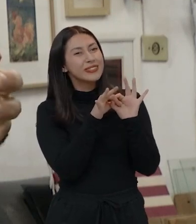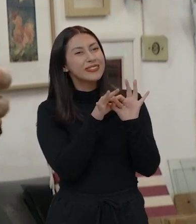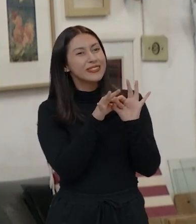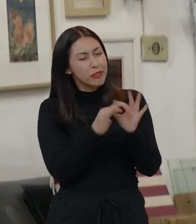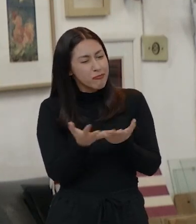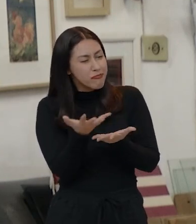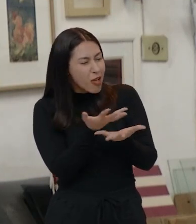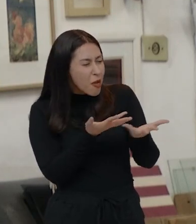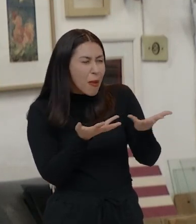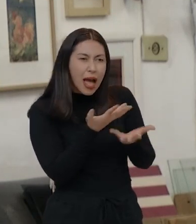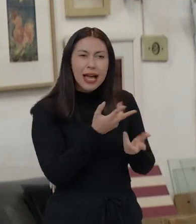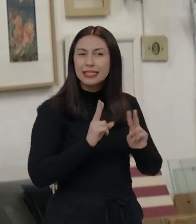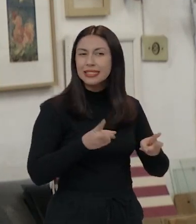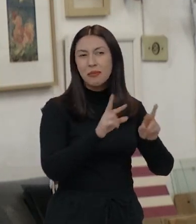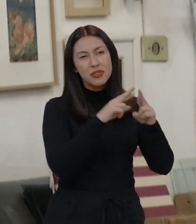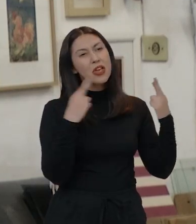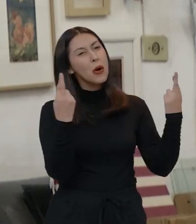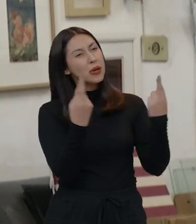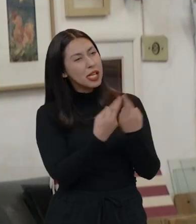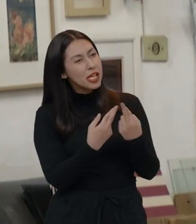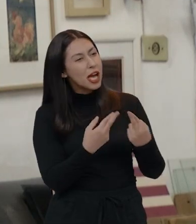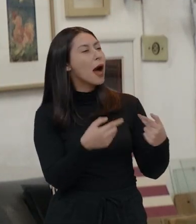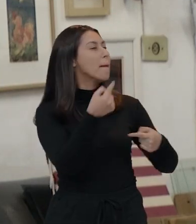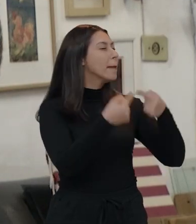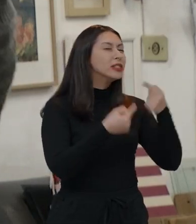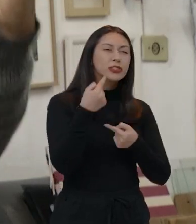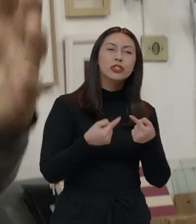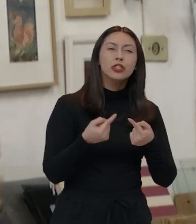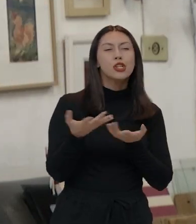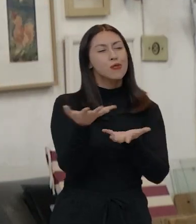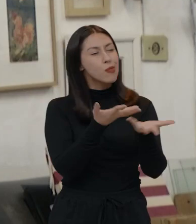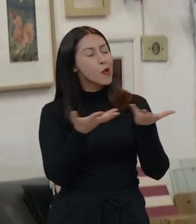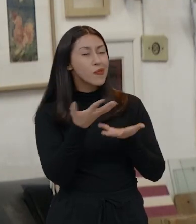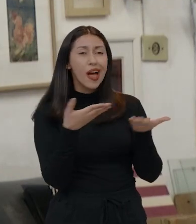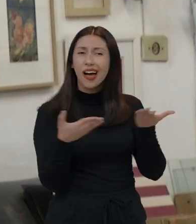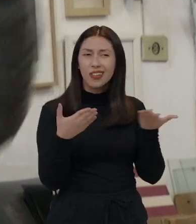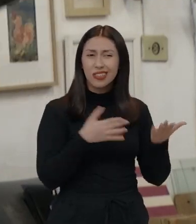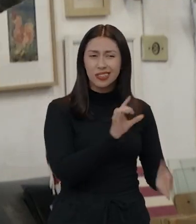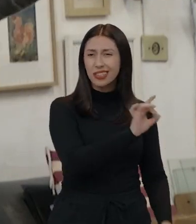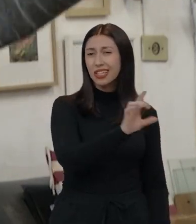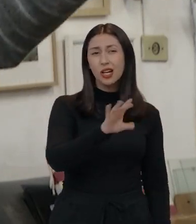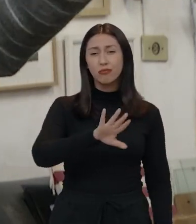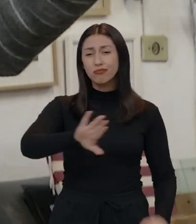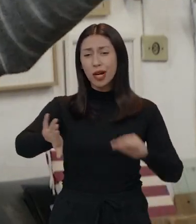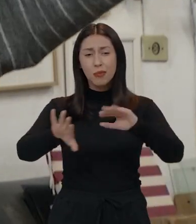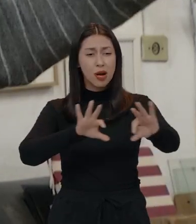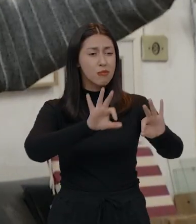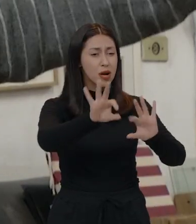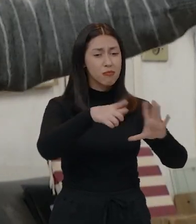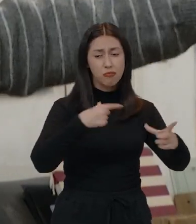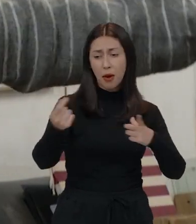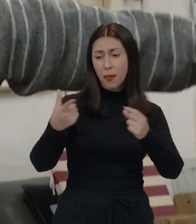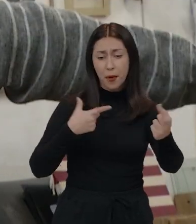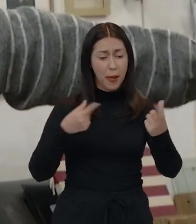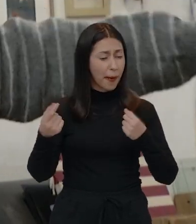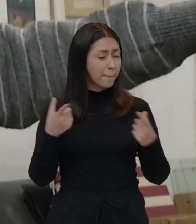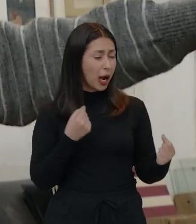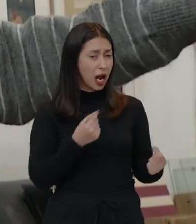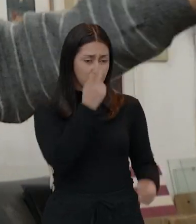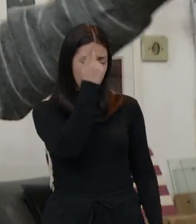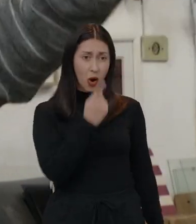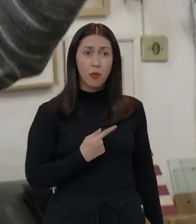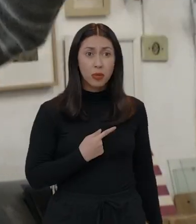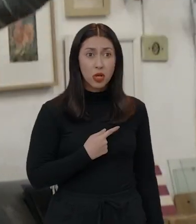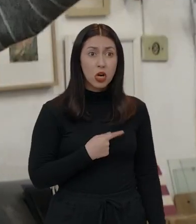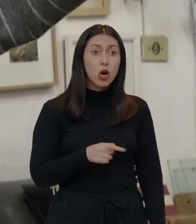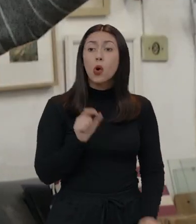Eles se reuniam toda semana para discutir, para ver o que está se passando e tal. Agora não. Cada um está num canto, produzindo, fazendo.